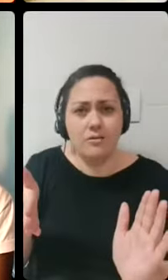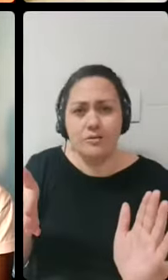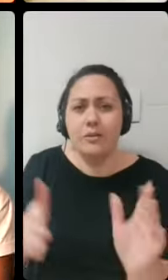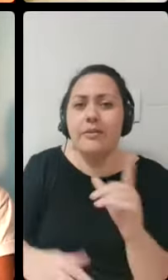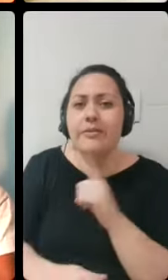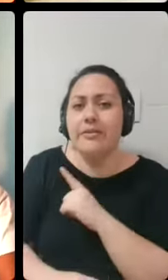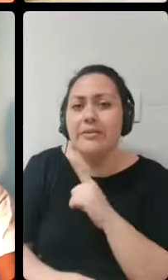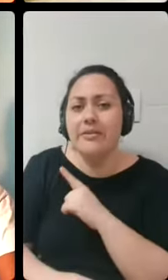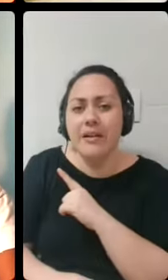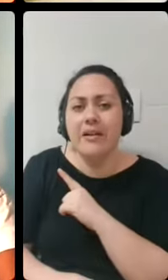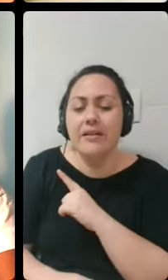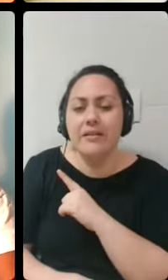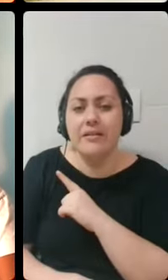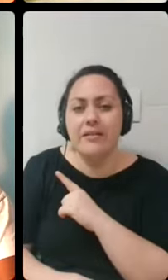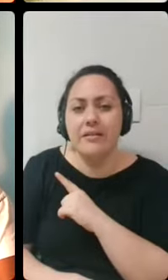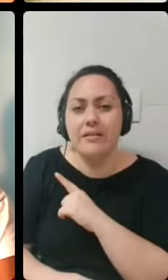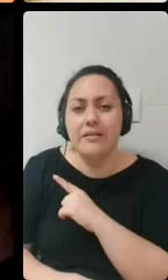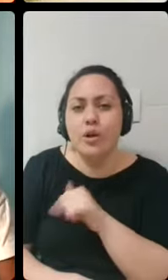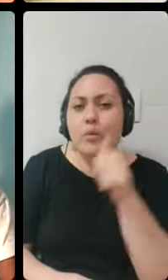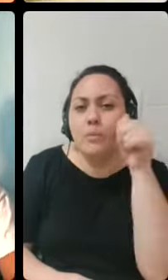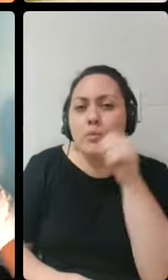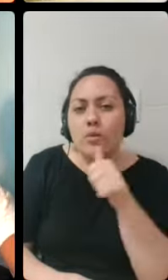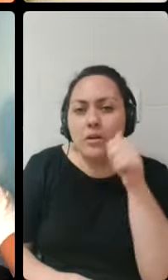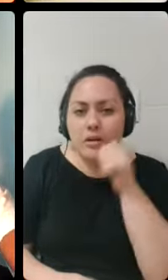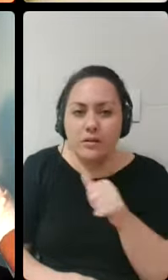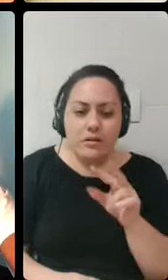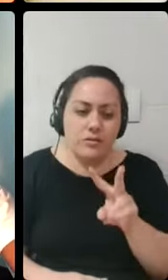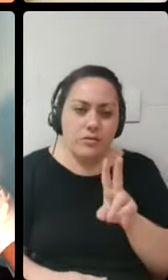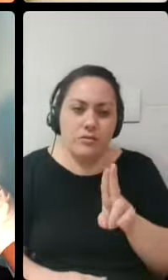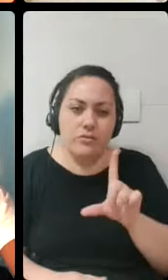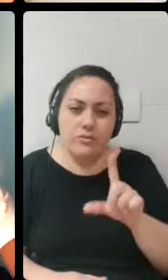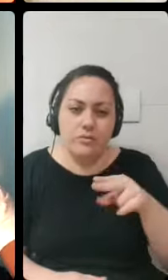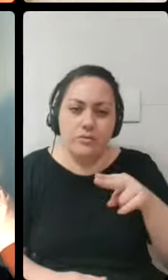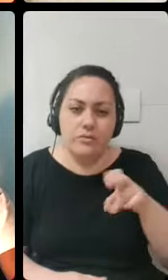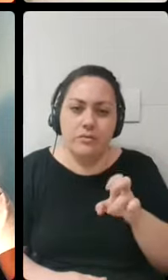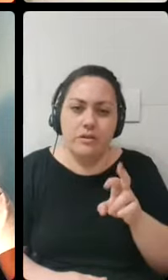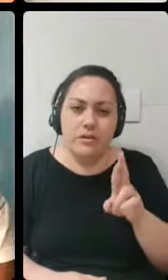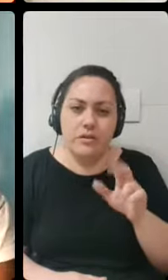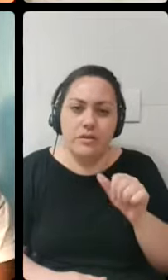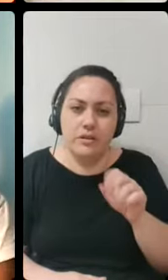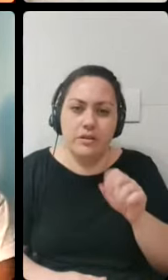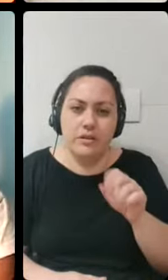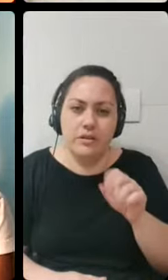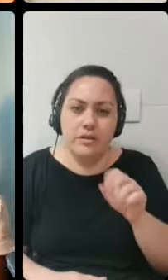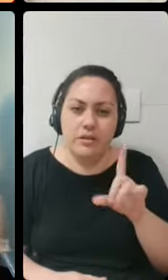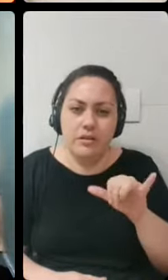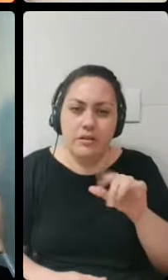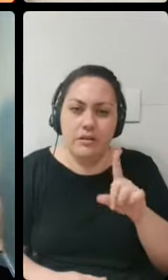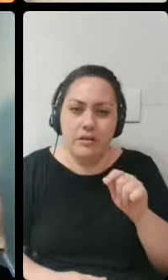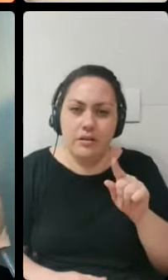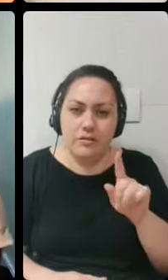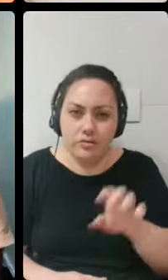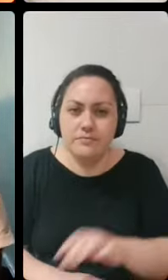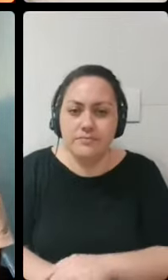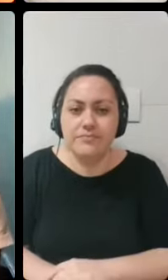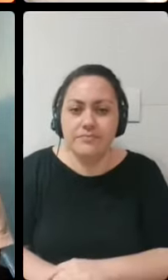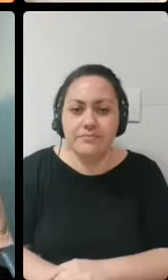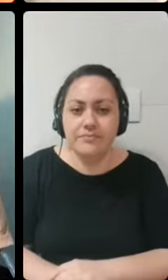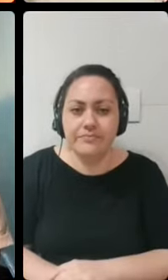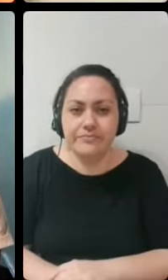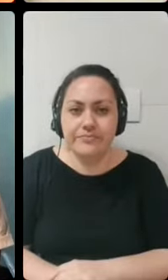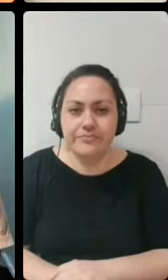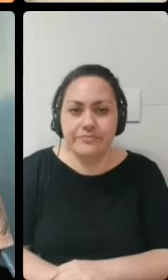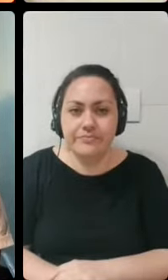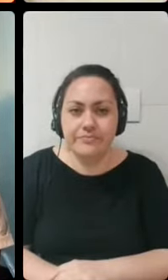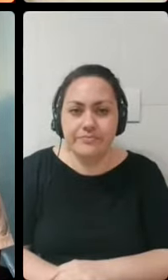das mulheres em vulnerabilidade, que procuravam ajuda. Então, foram, tipo, momentos muito tensos, assim, que a gente